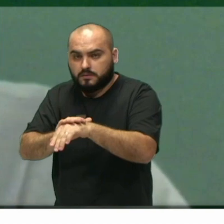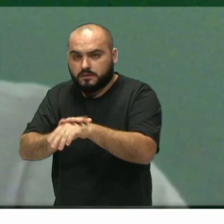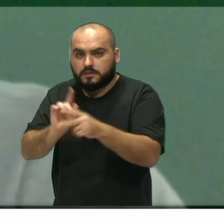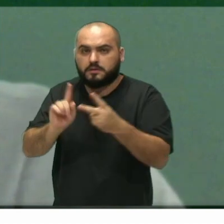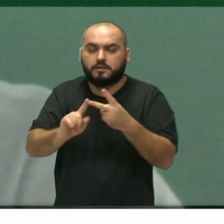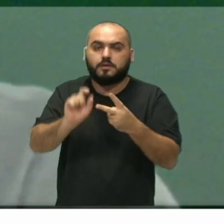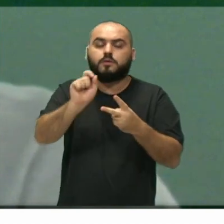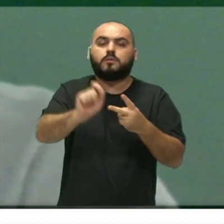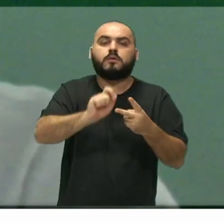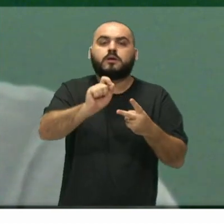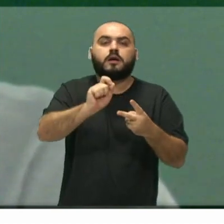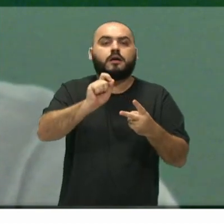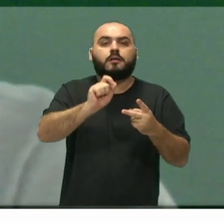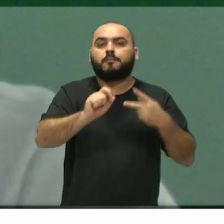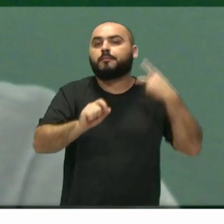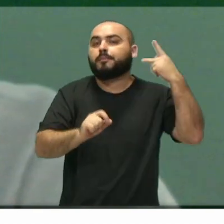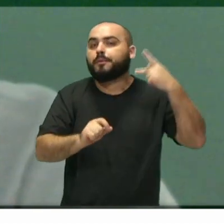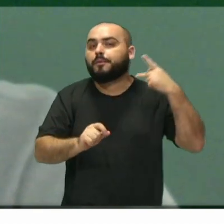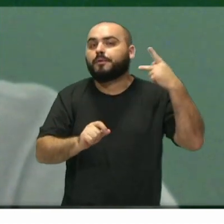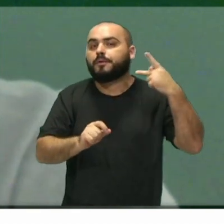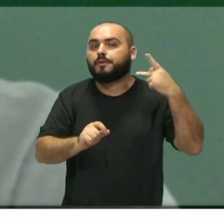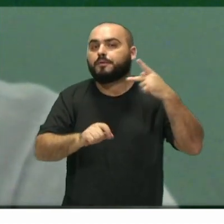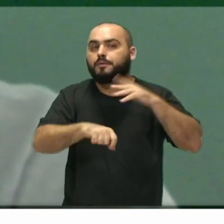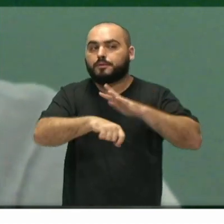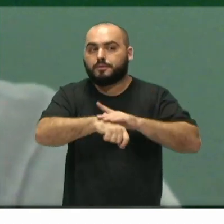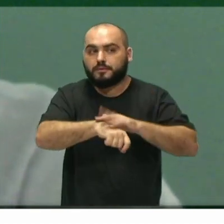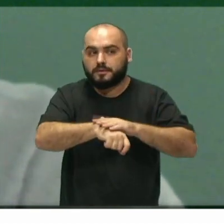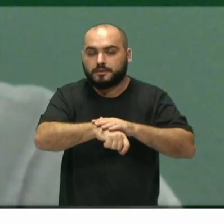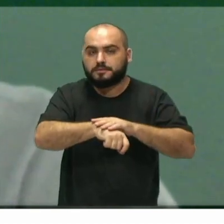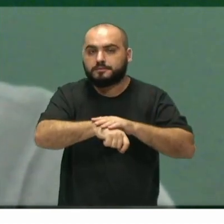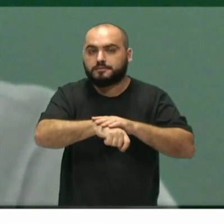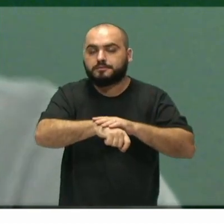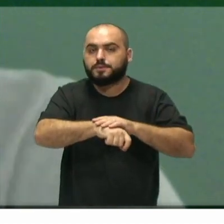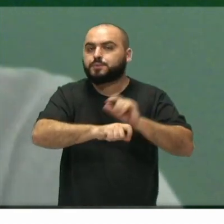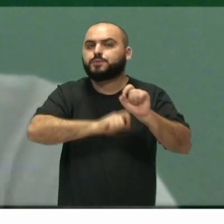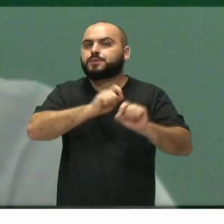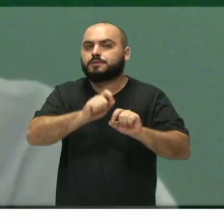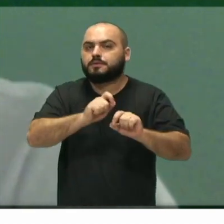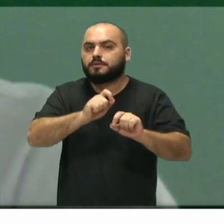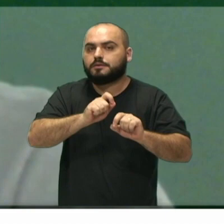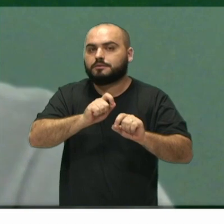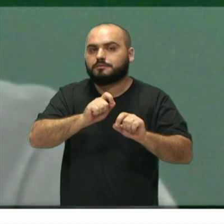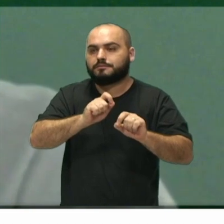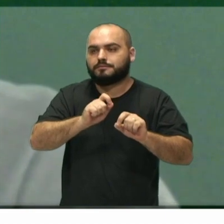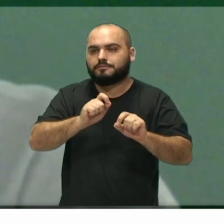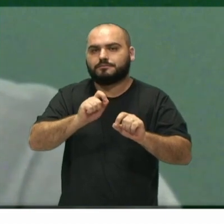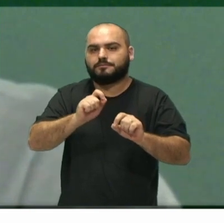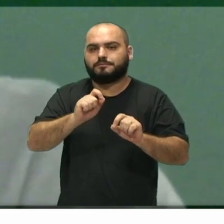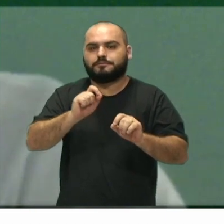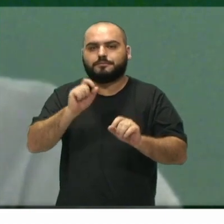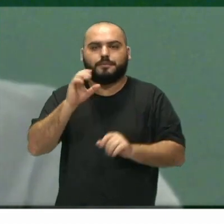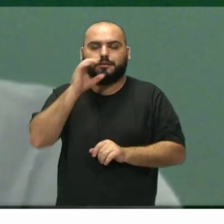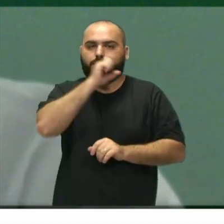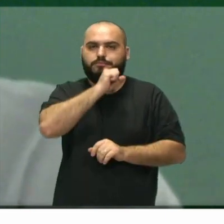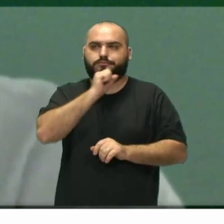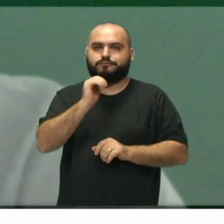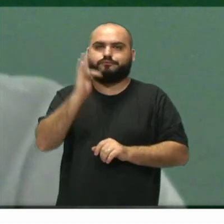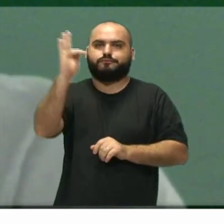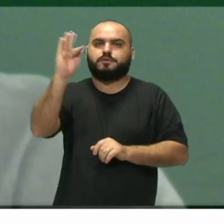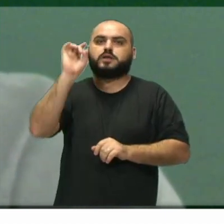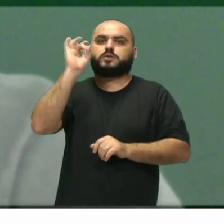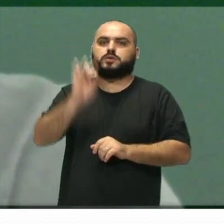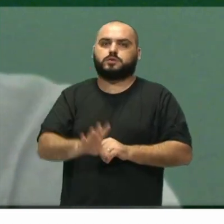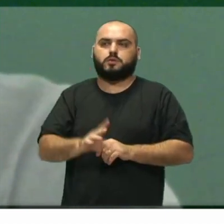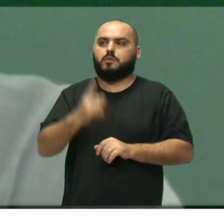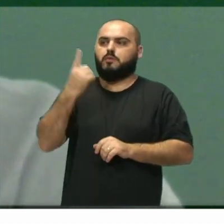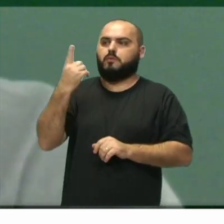político da doença. A gente tem que cuidar para não embarcar nisso, para daqui a pouco não se abraçar numa visão que é só de um lado